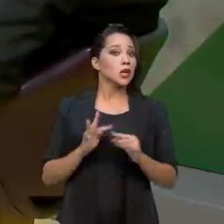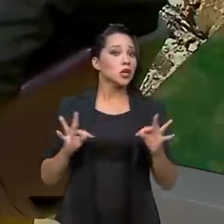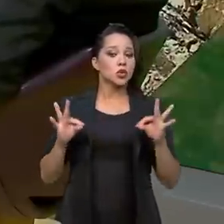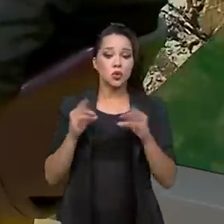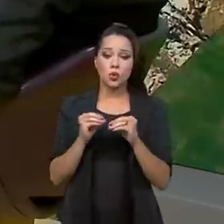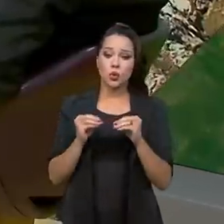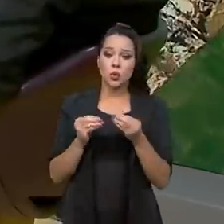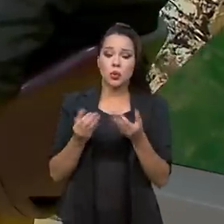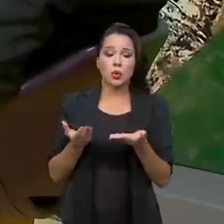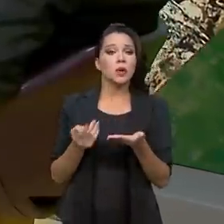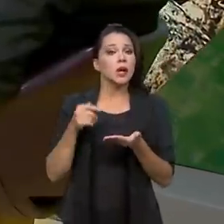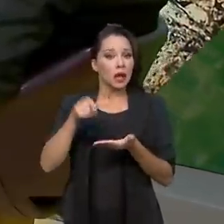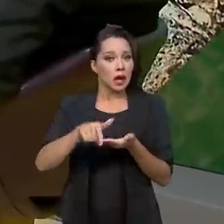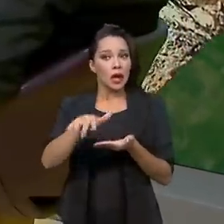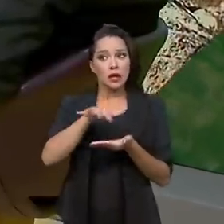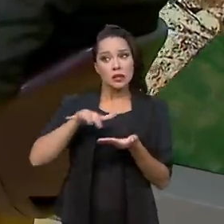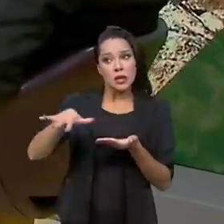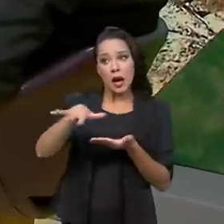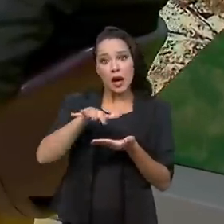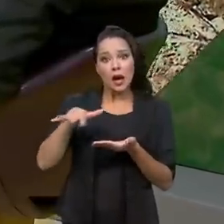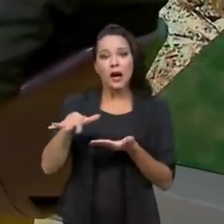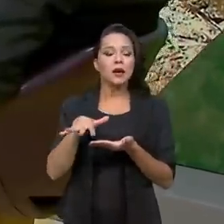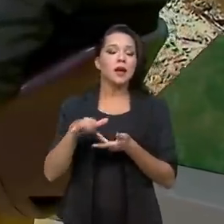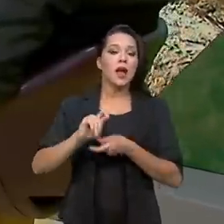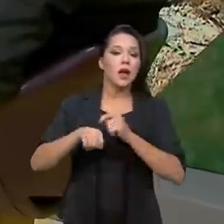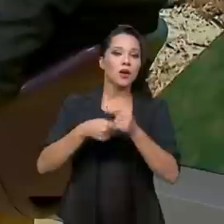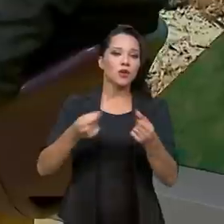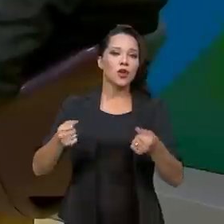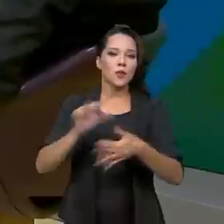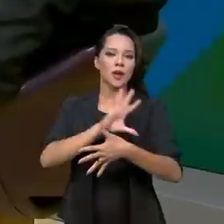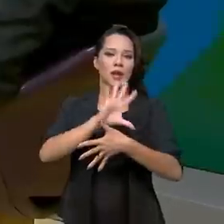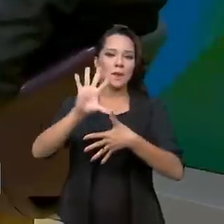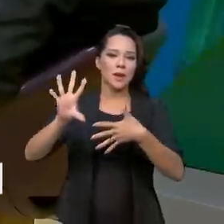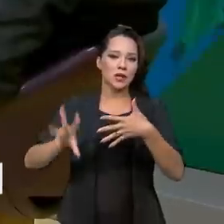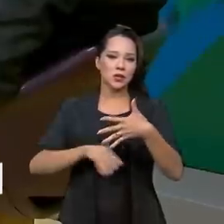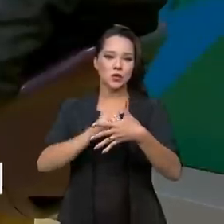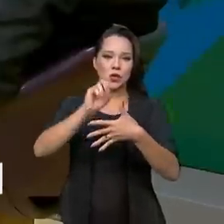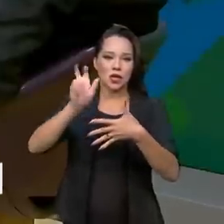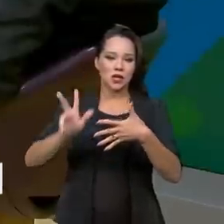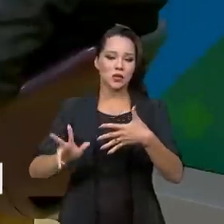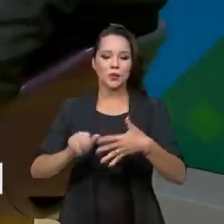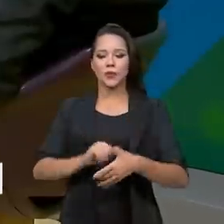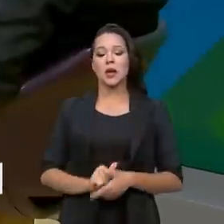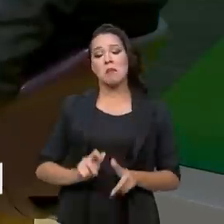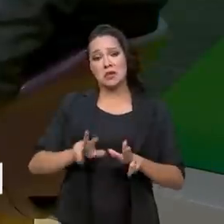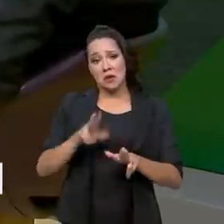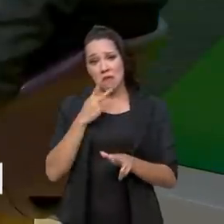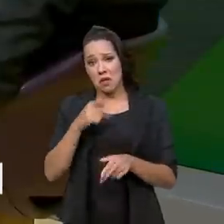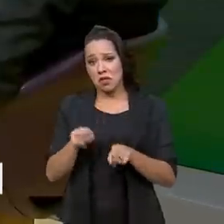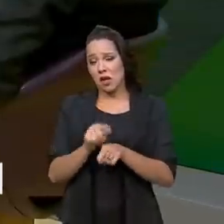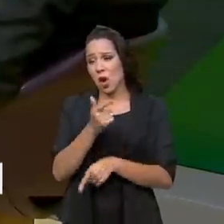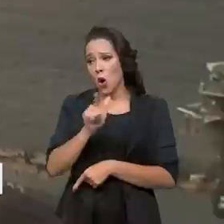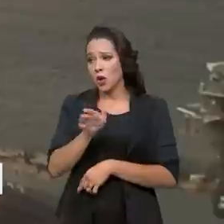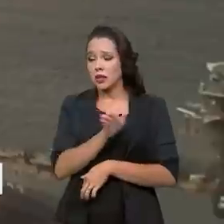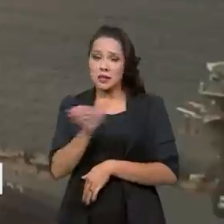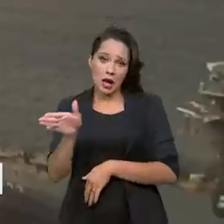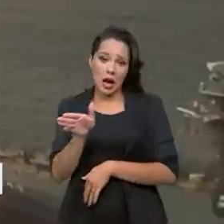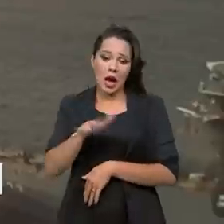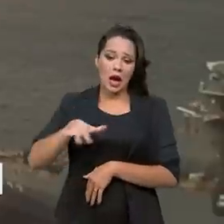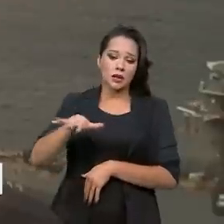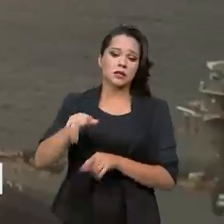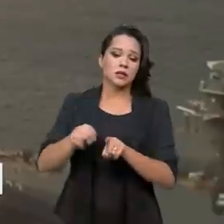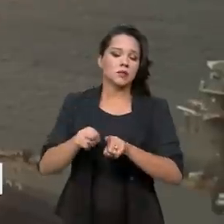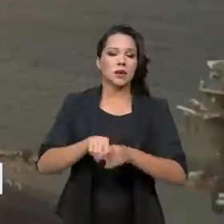que compõe essa vertente, digamos, econômica da Amazônia Azul. Mas, como foi dito, existem também outras vertentes.